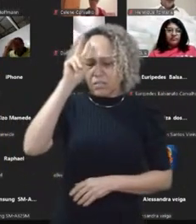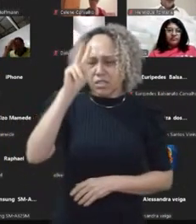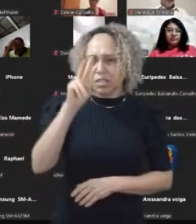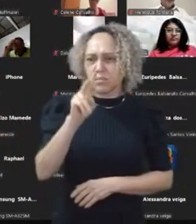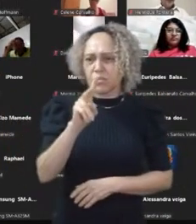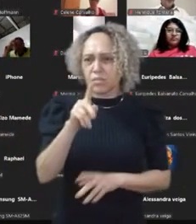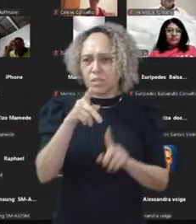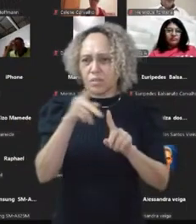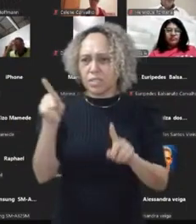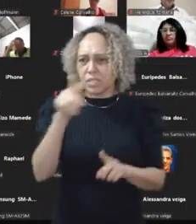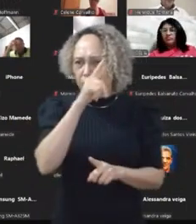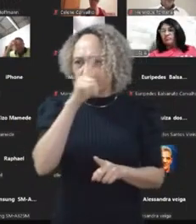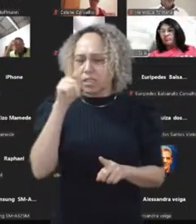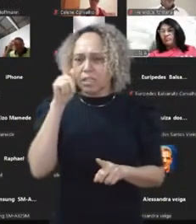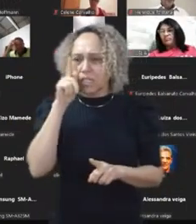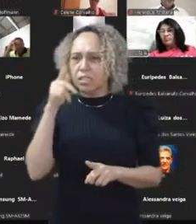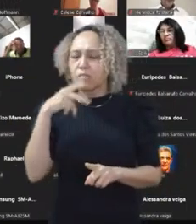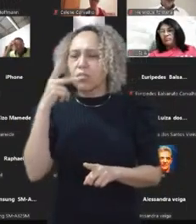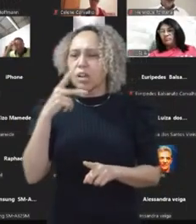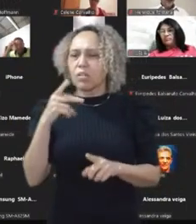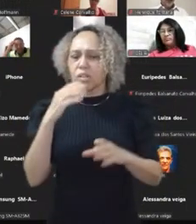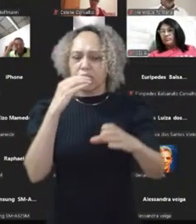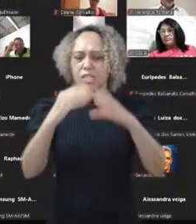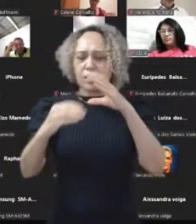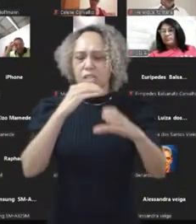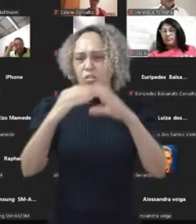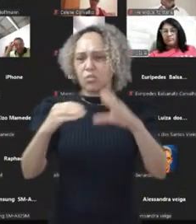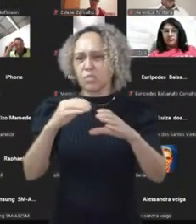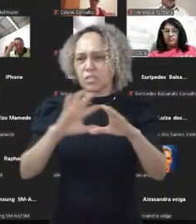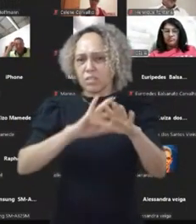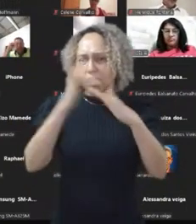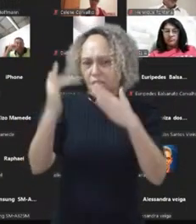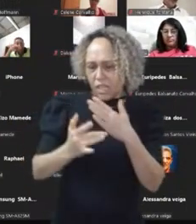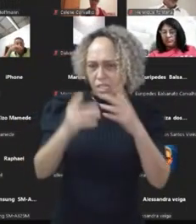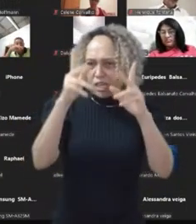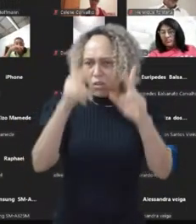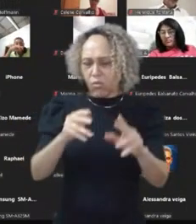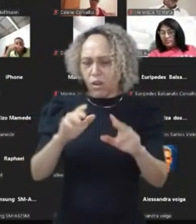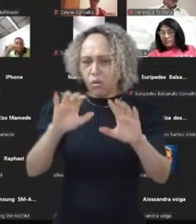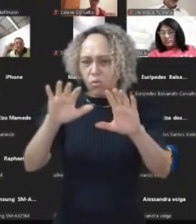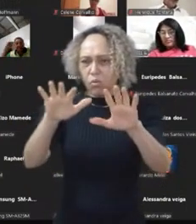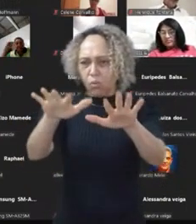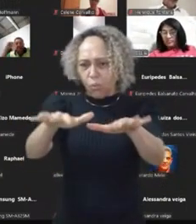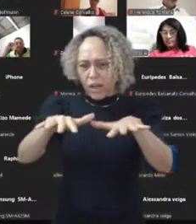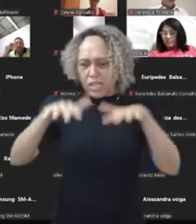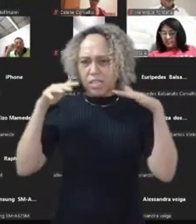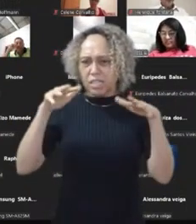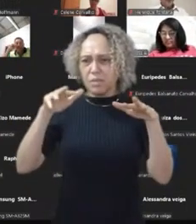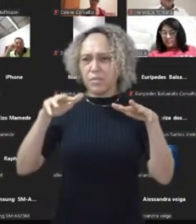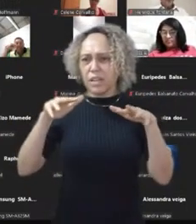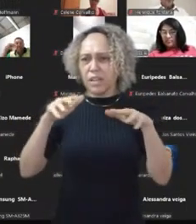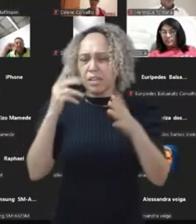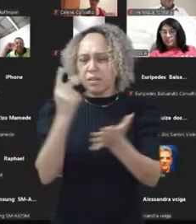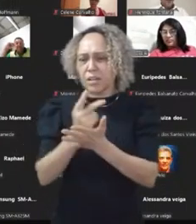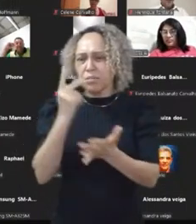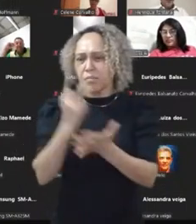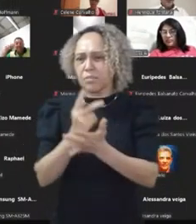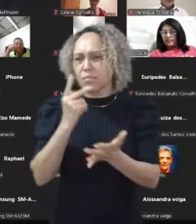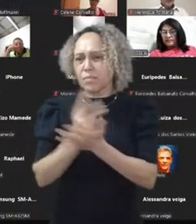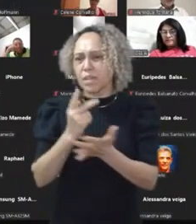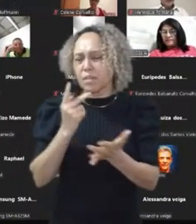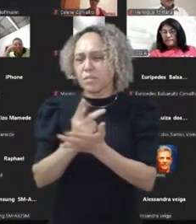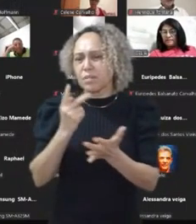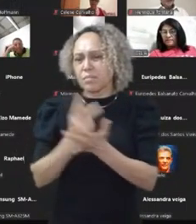de uma assembleia permanente conseguia fazer uma assembleia permanente de fato eh o desafio aí e aí eu acho que uma pista